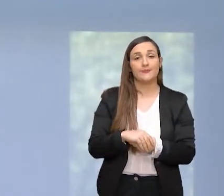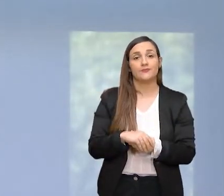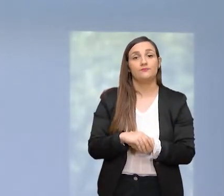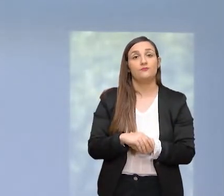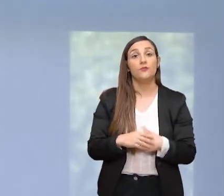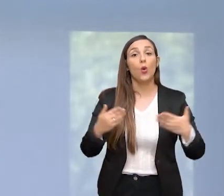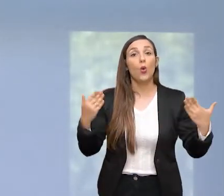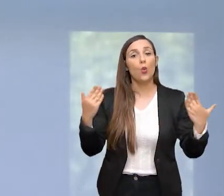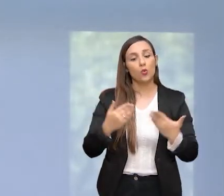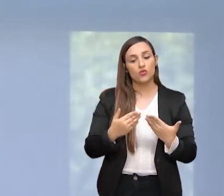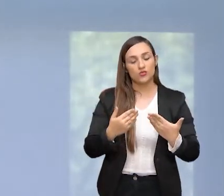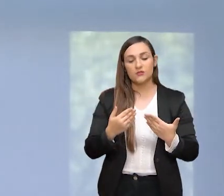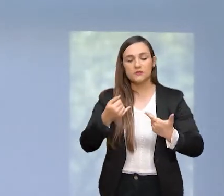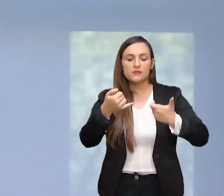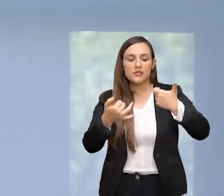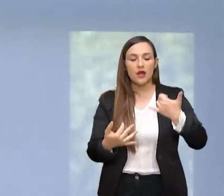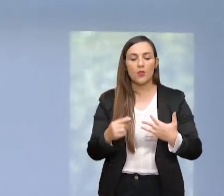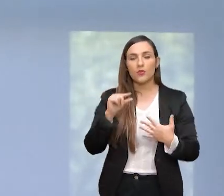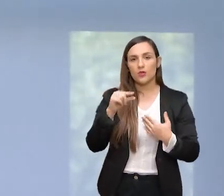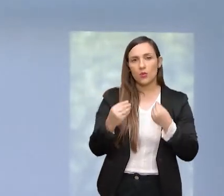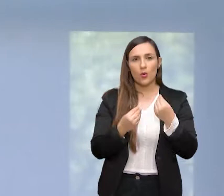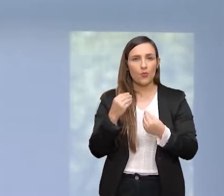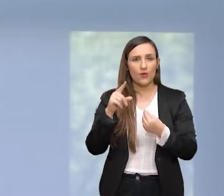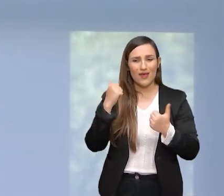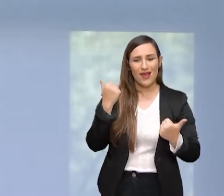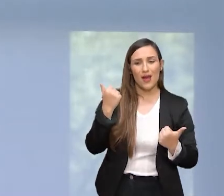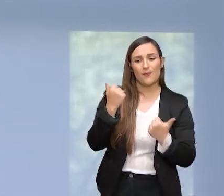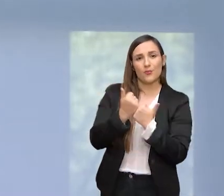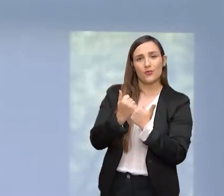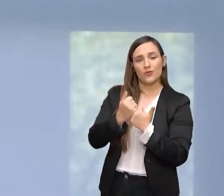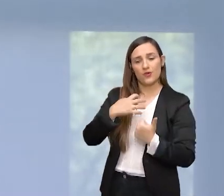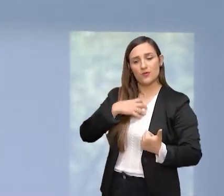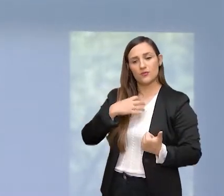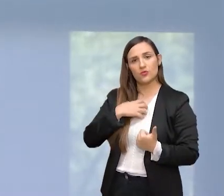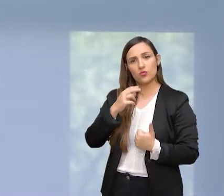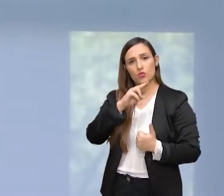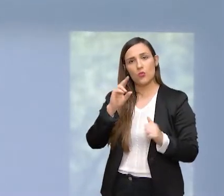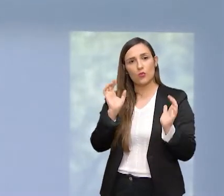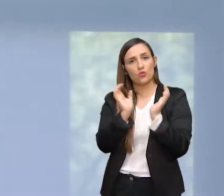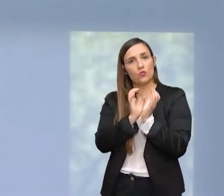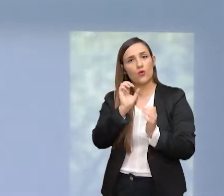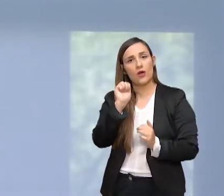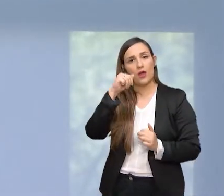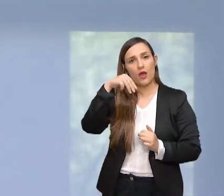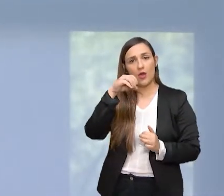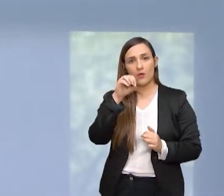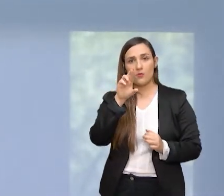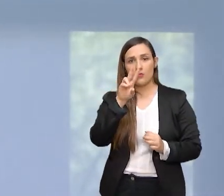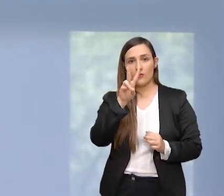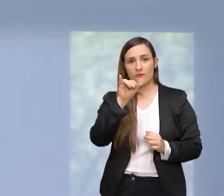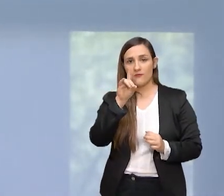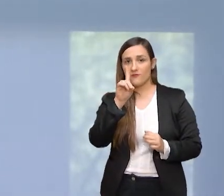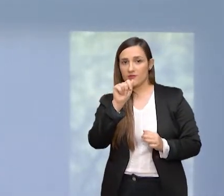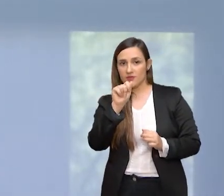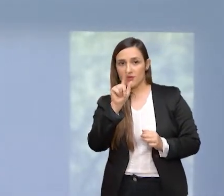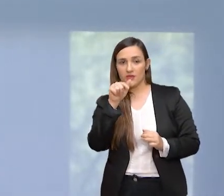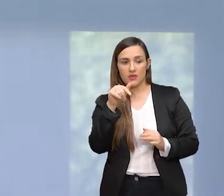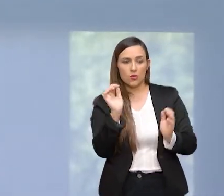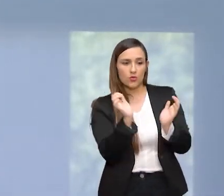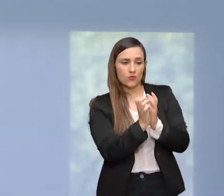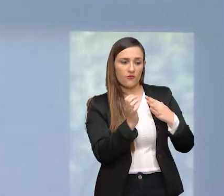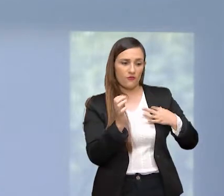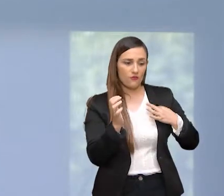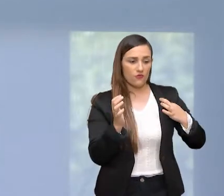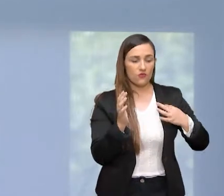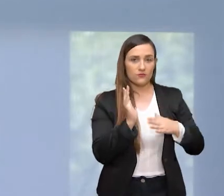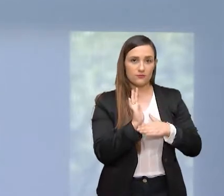sociedade. Nesta edição, vamos falar sobre o apoio emocional do Grupo Amor Vida, prestado por um grupo de